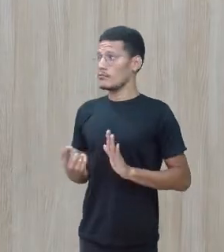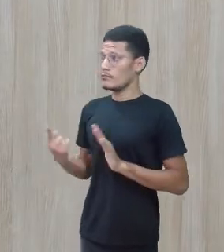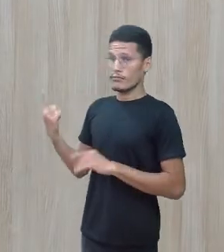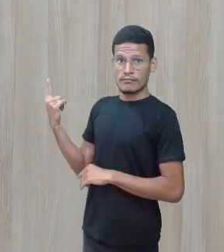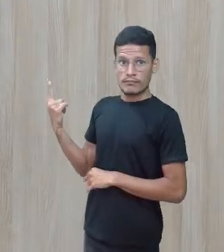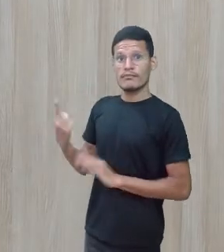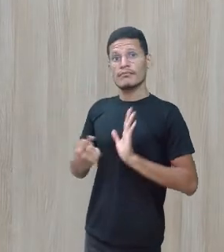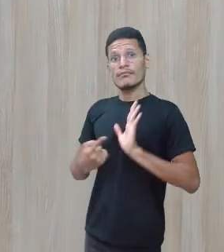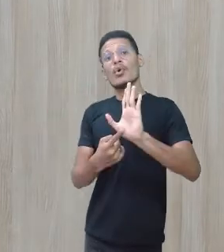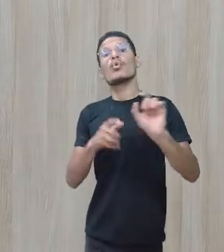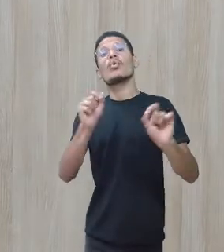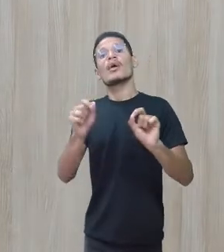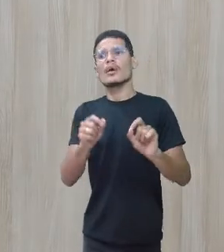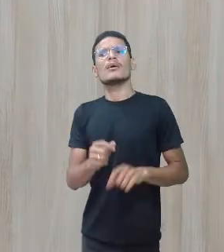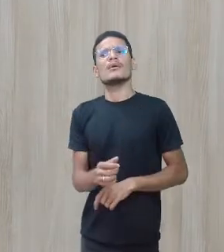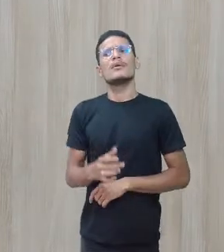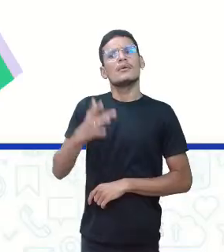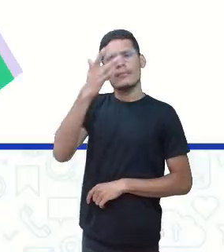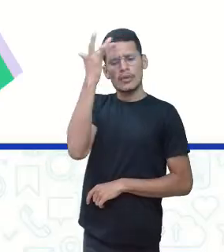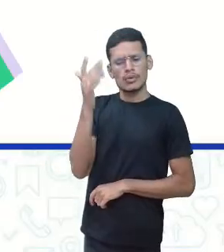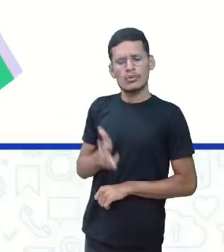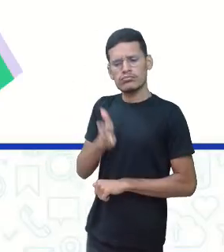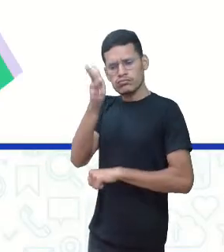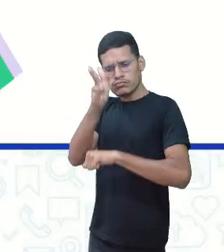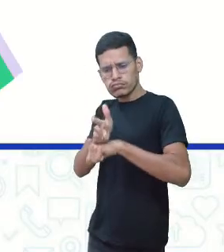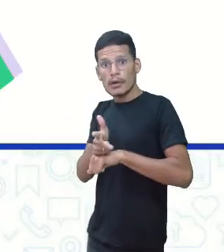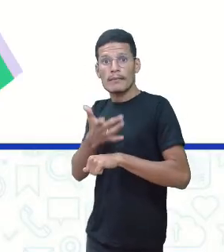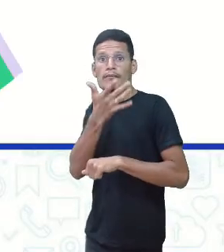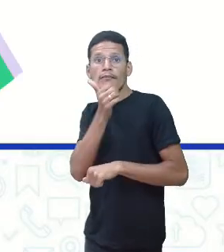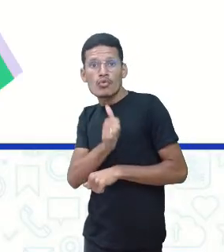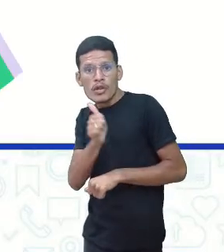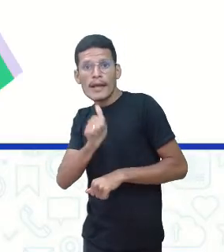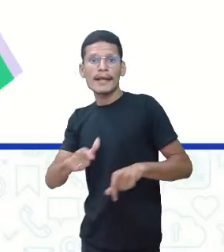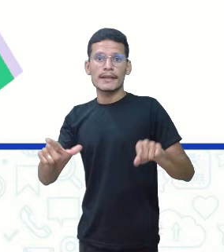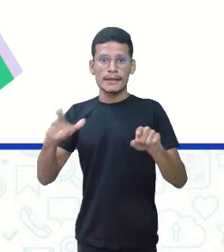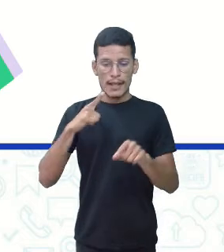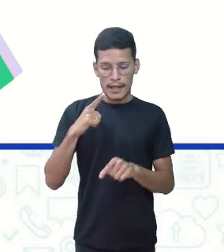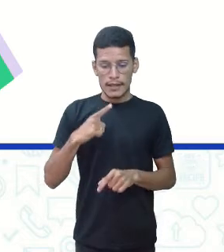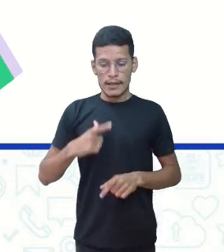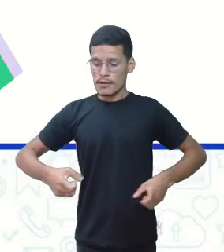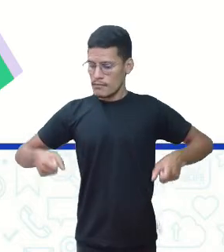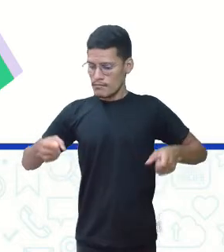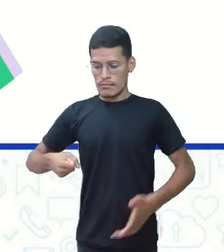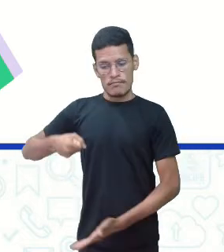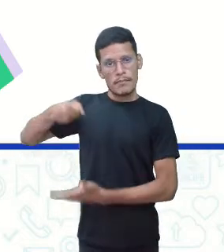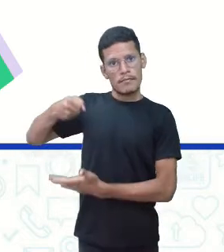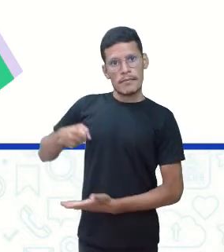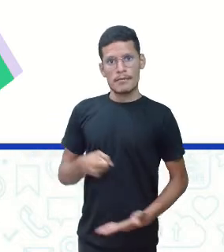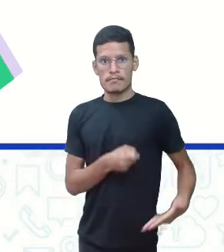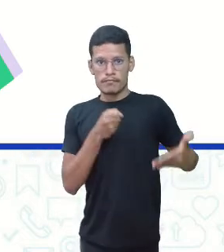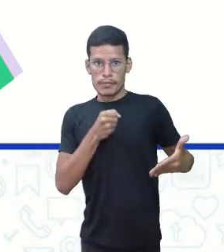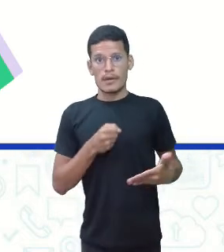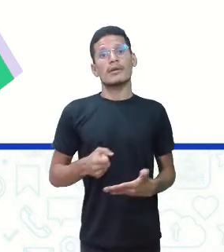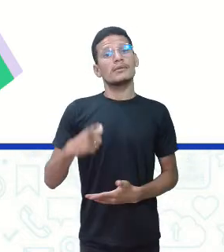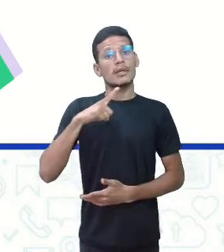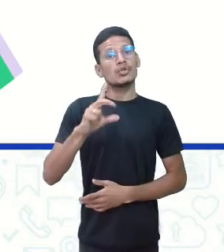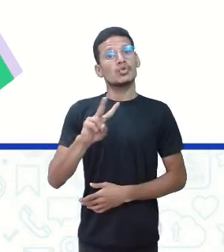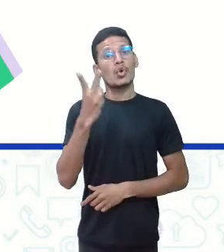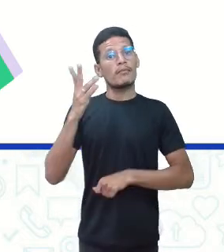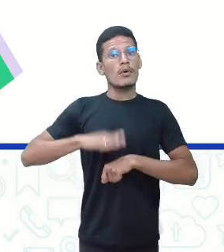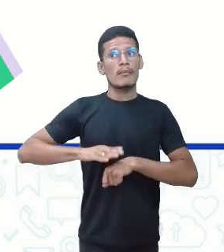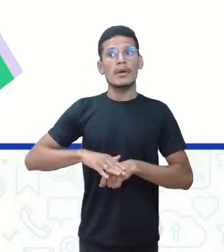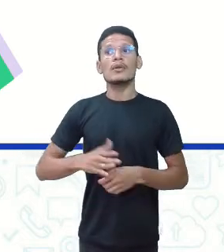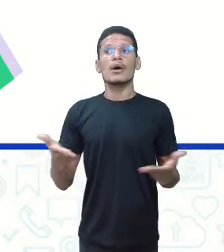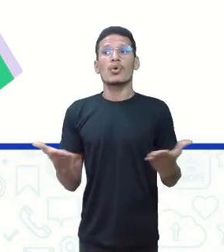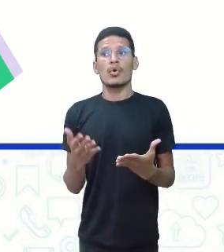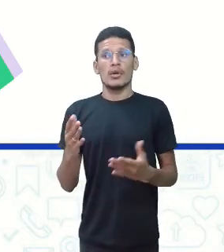vocês uma situação em que uma fotografia dessa moça está sendo registrada e a gente pode ter duas situações com essa